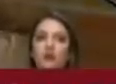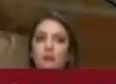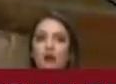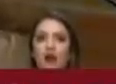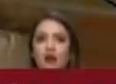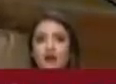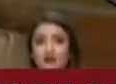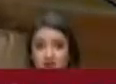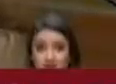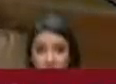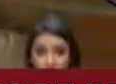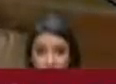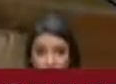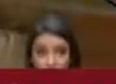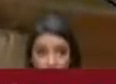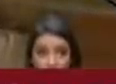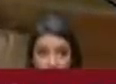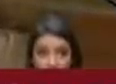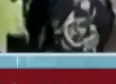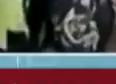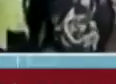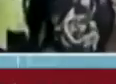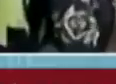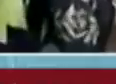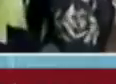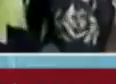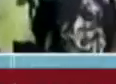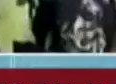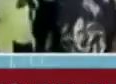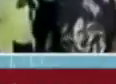seus deputados para que a gente possa passar com a máxima urgência essa lei e